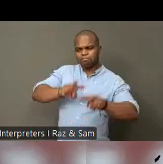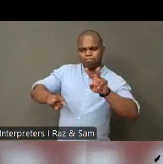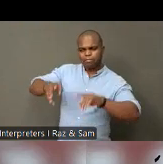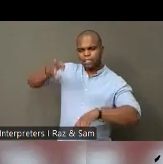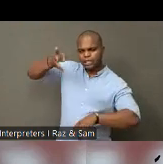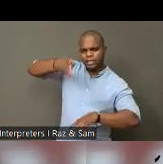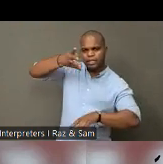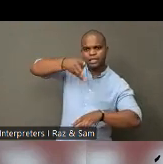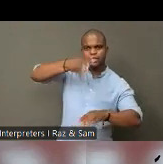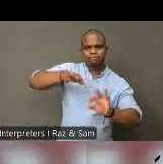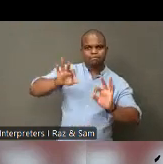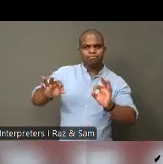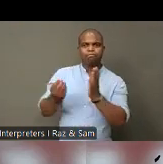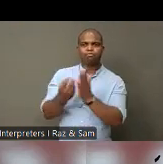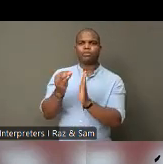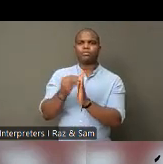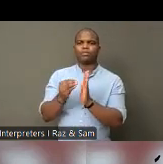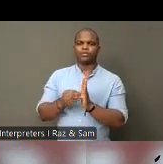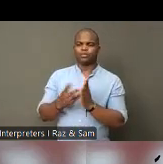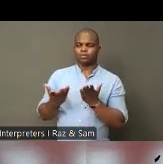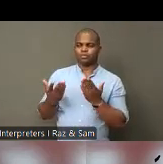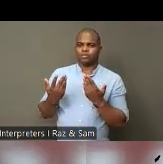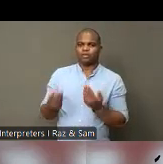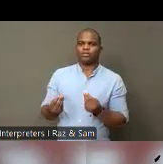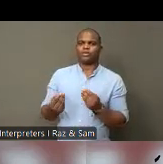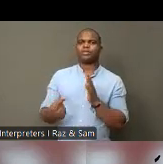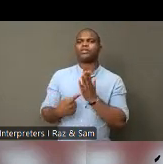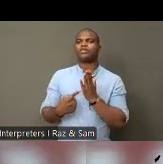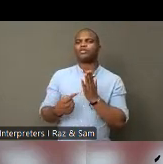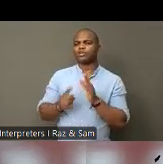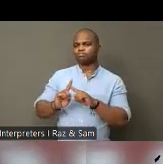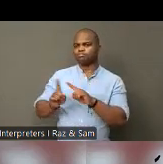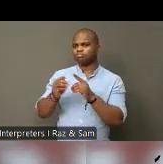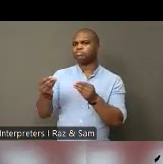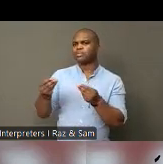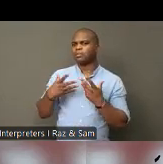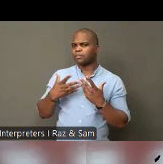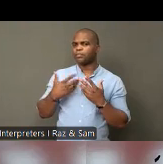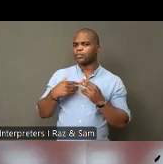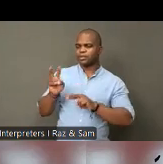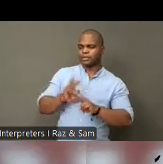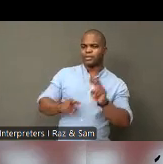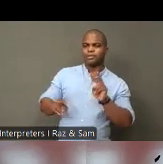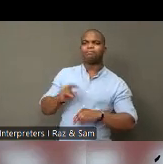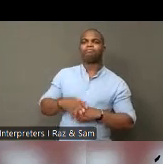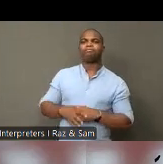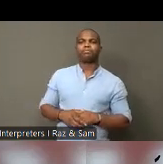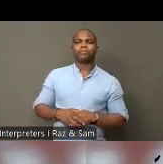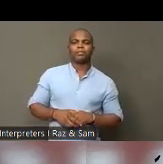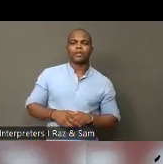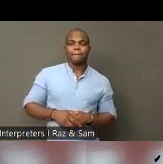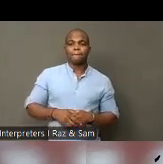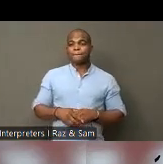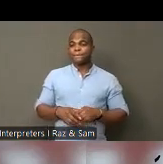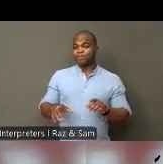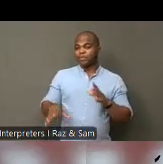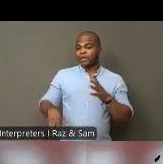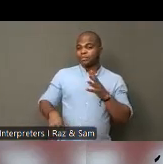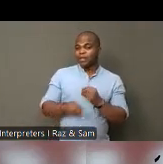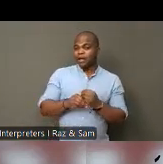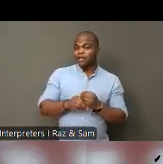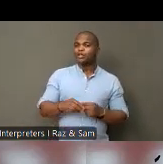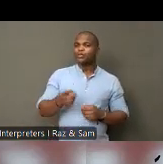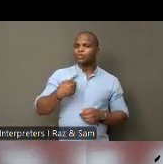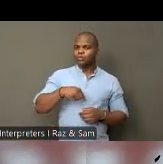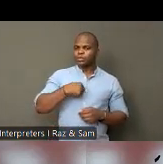amostras que pegamos e, ao mesmo tempo, poder fazer os ensaios para verificar diferentes tipos de doenças. E essa é